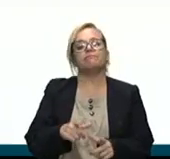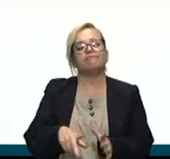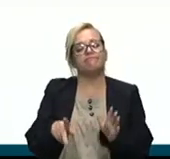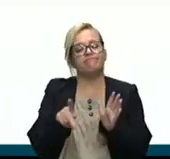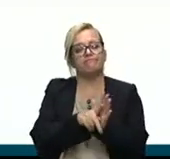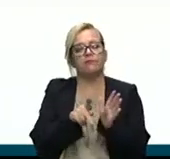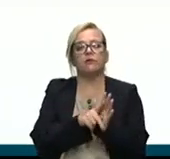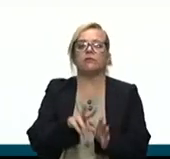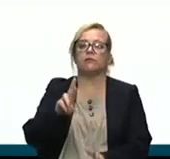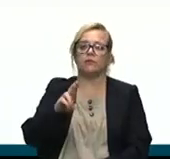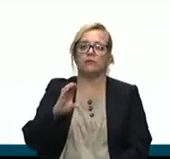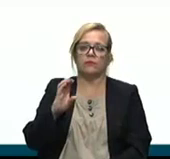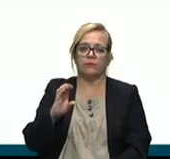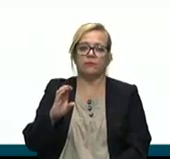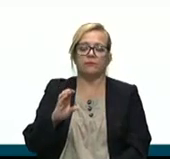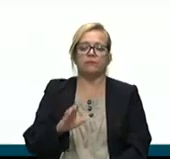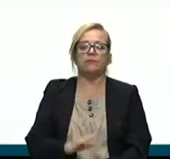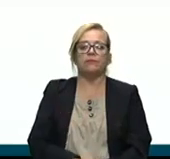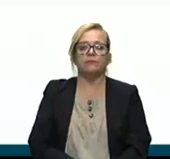à região crítica.